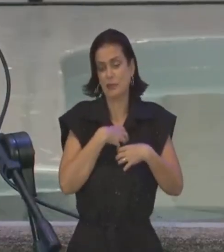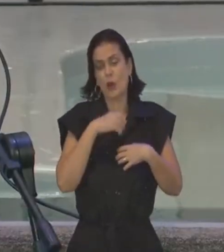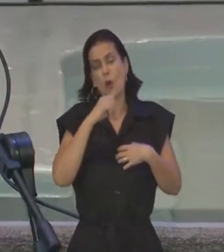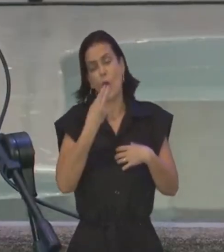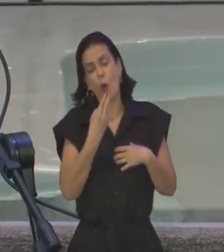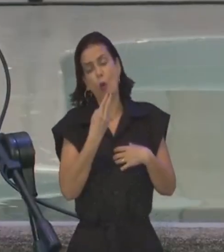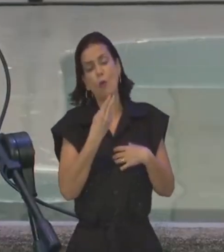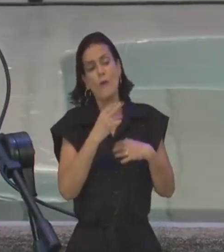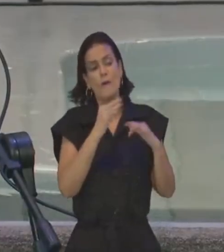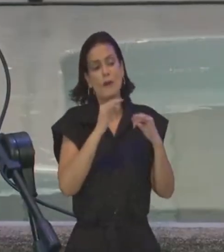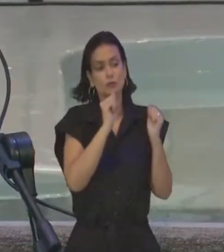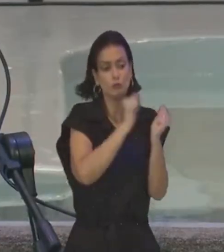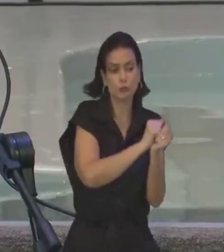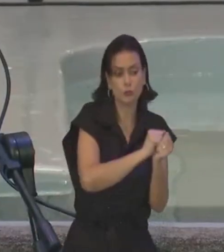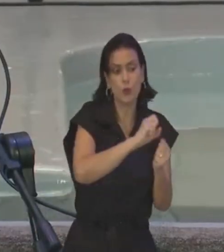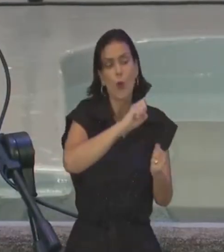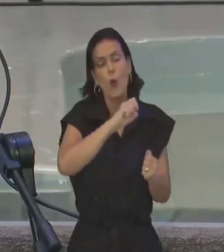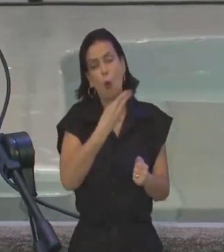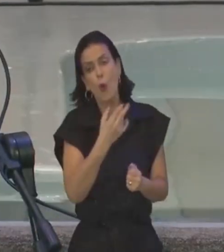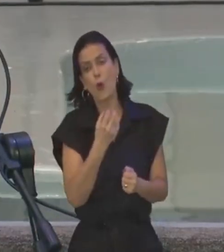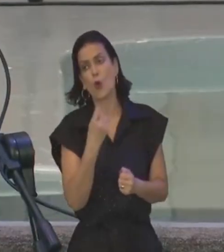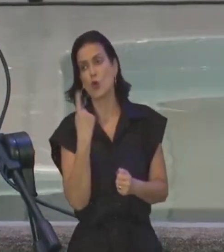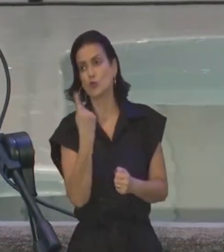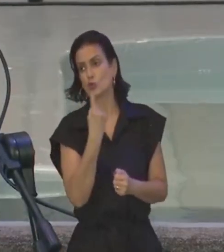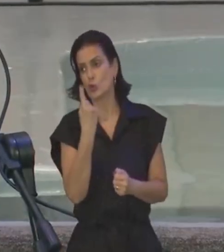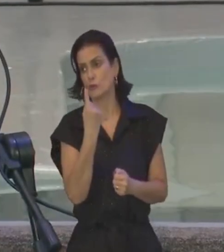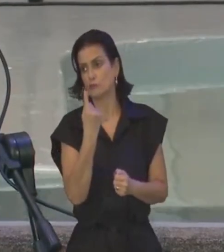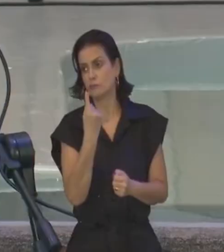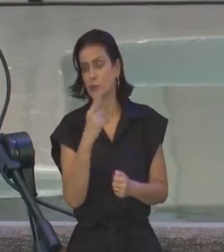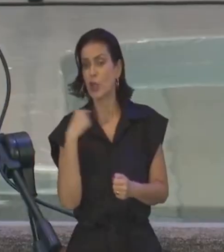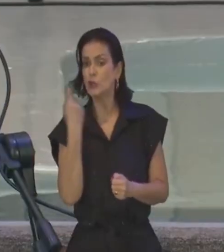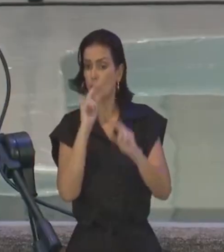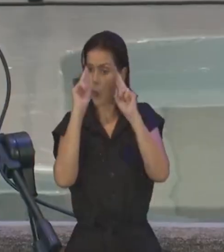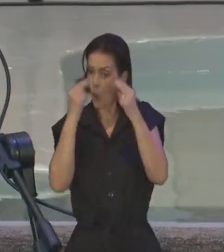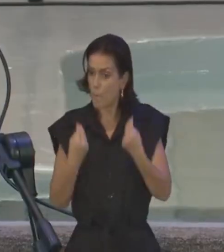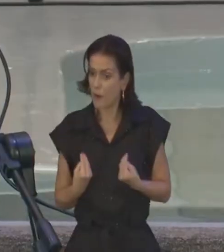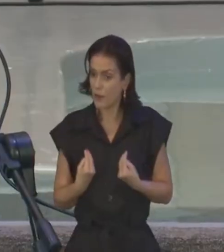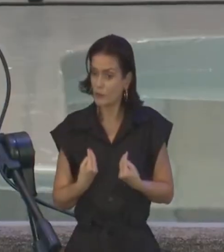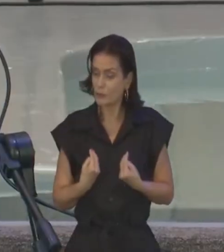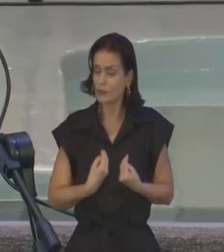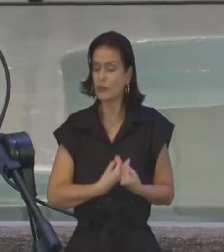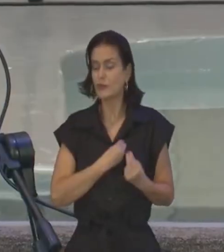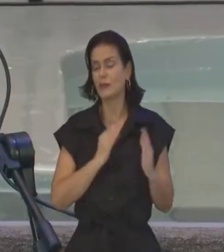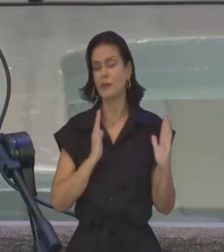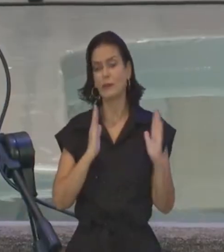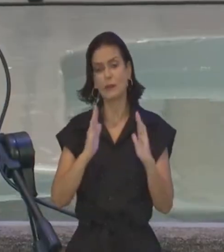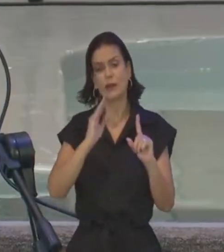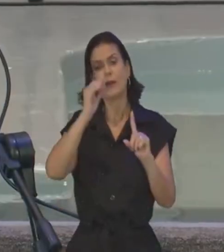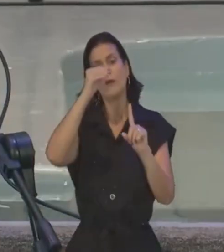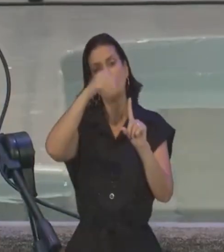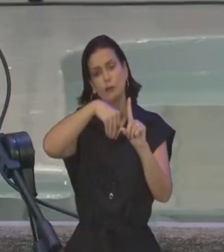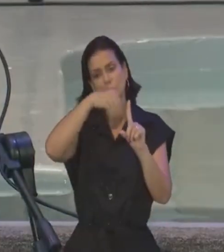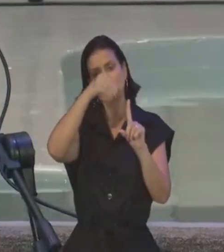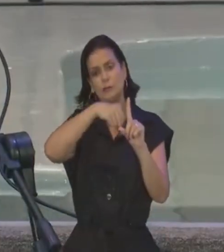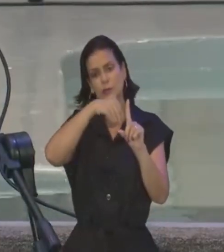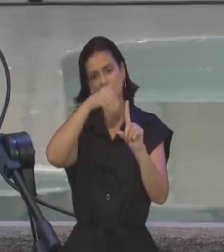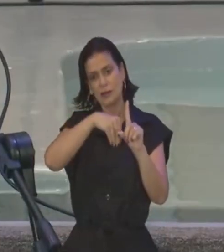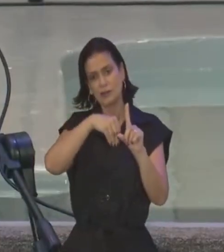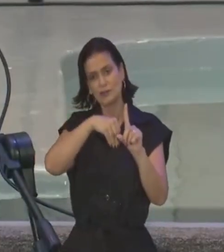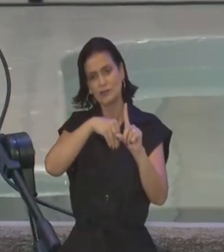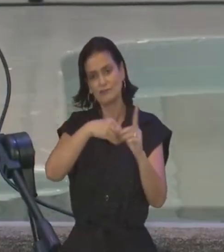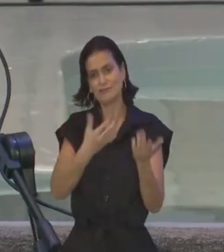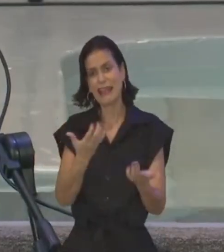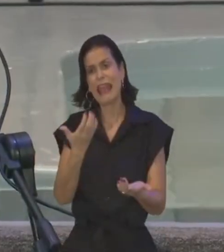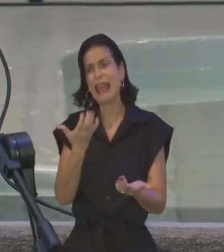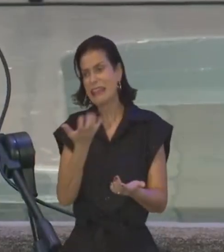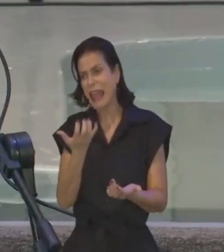sozinho. Ou seja, nós seres humanos vivemos tempos de muita vulnerabilidade e tentamos suprir